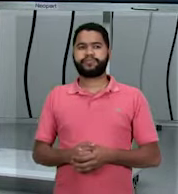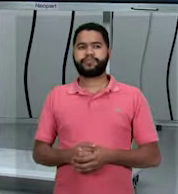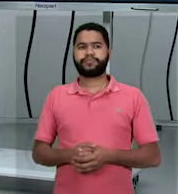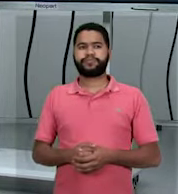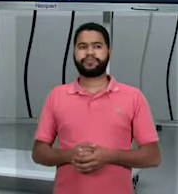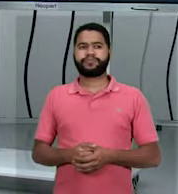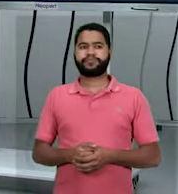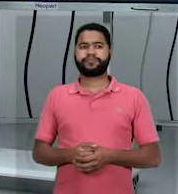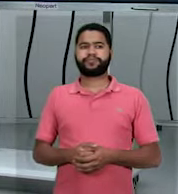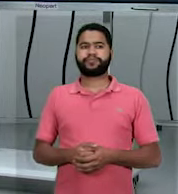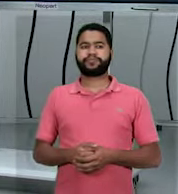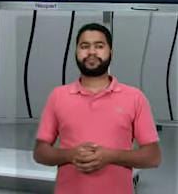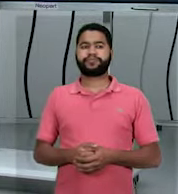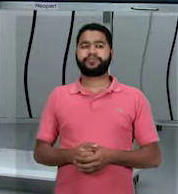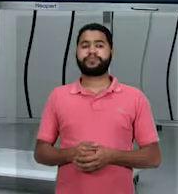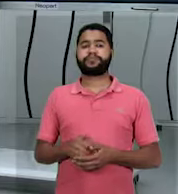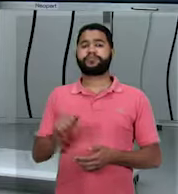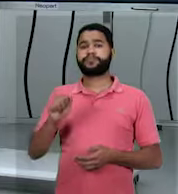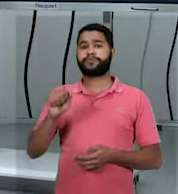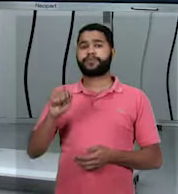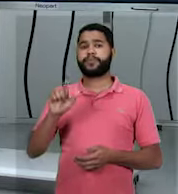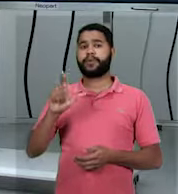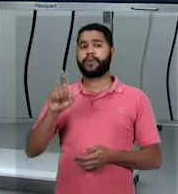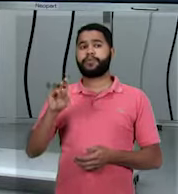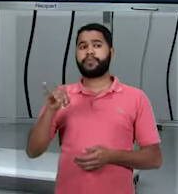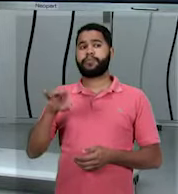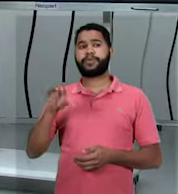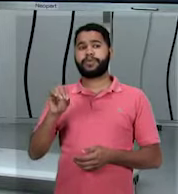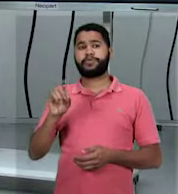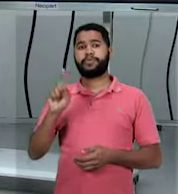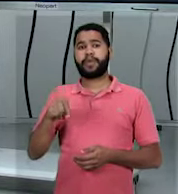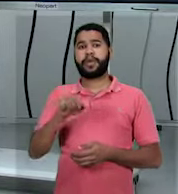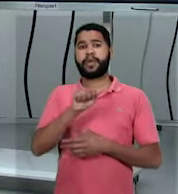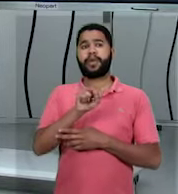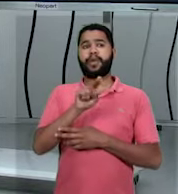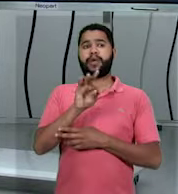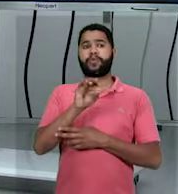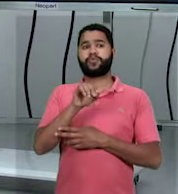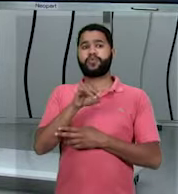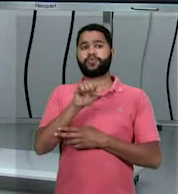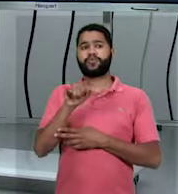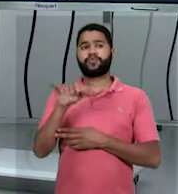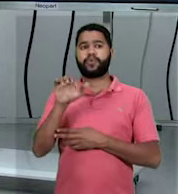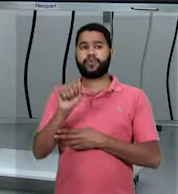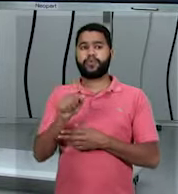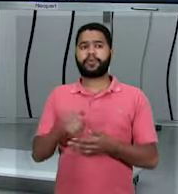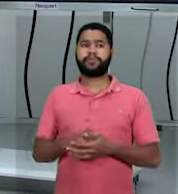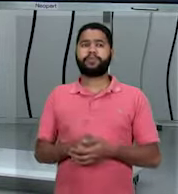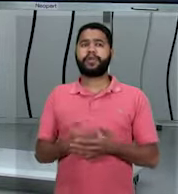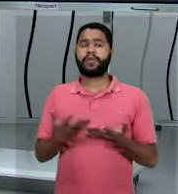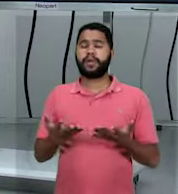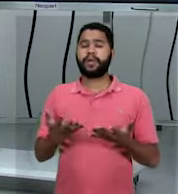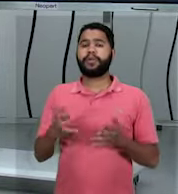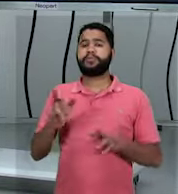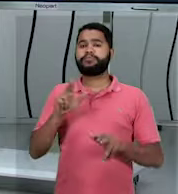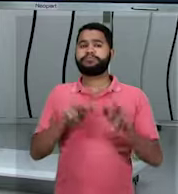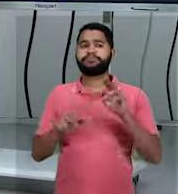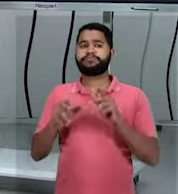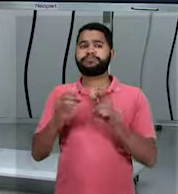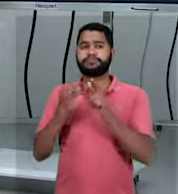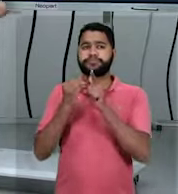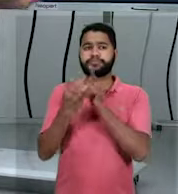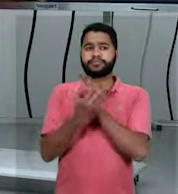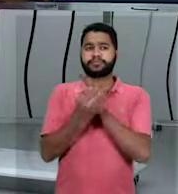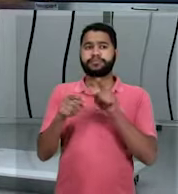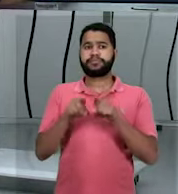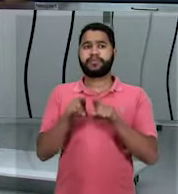temos aqui, ó, o albinismo a gente sabe que vai ser uma característica autossômica, tá? Diferenciação dos testículos e o aparecimento do